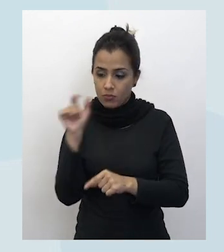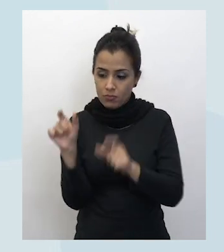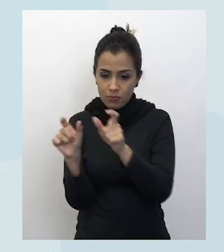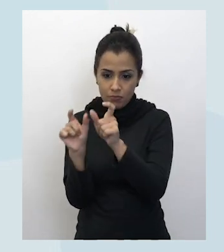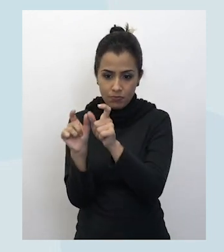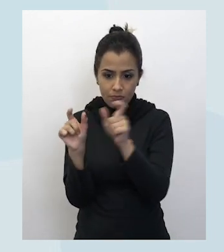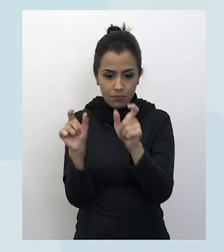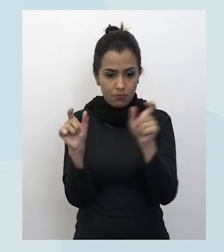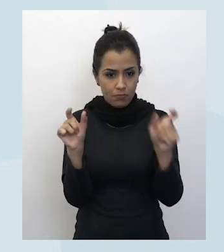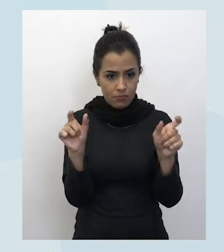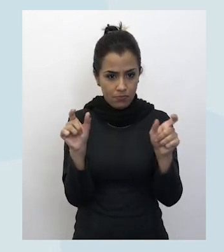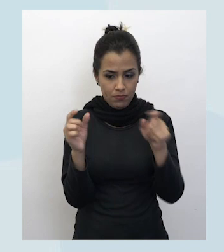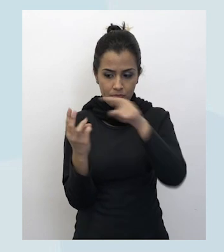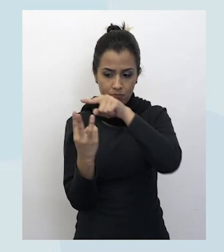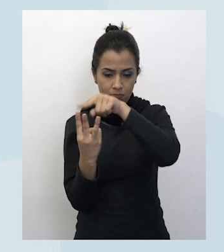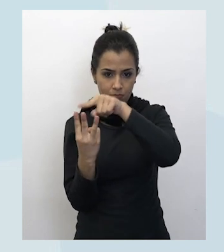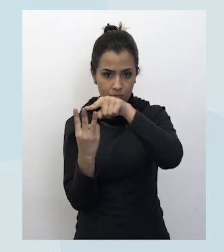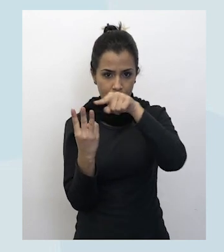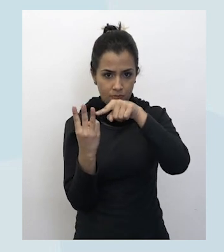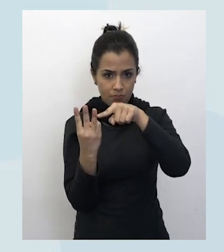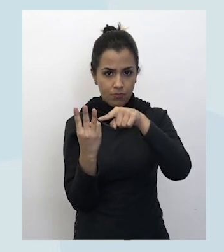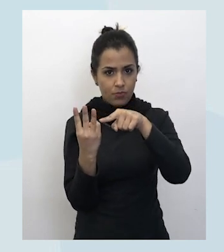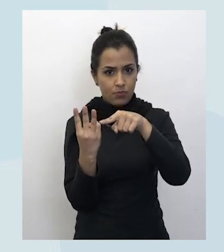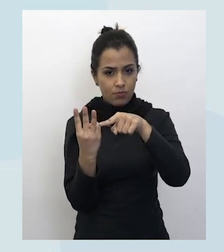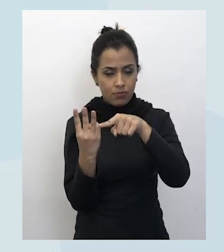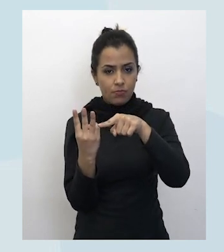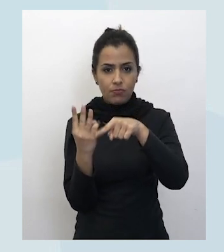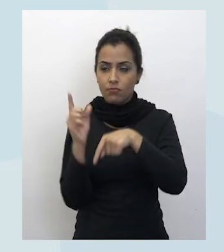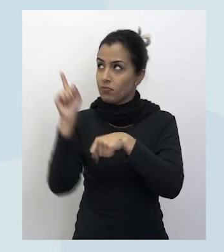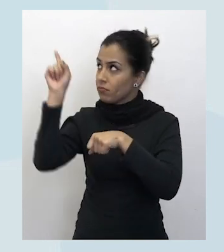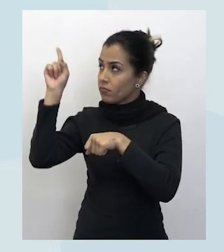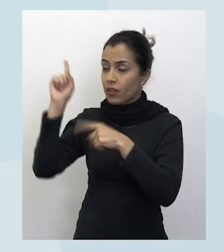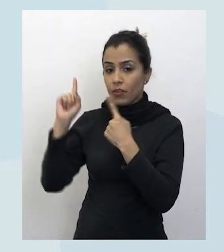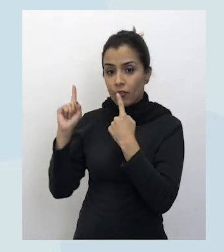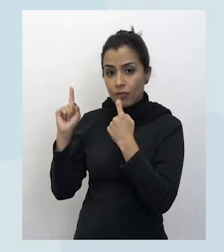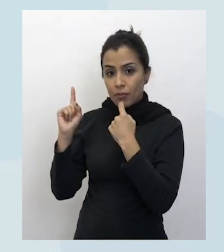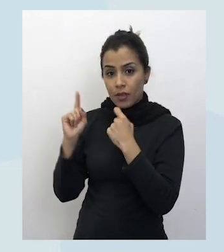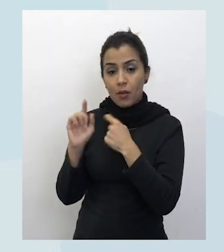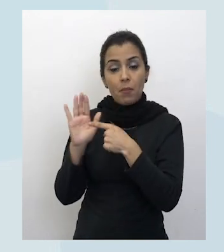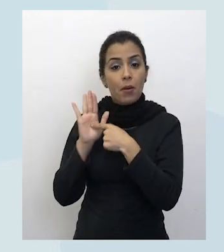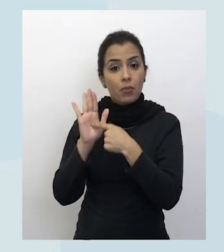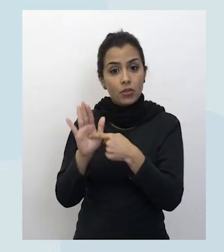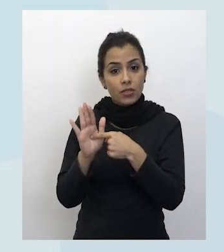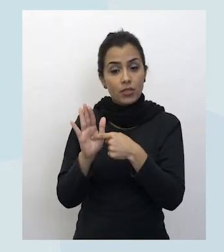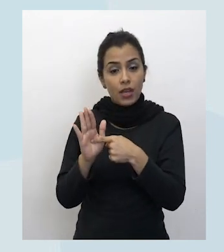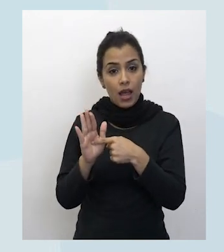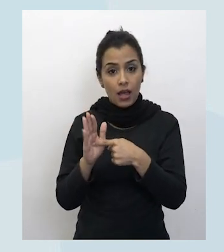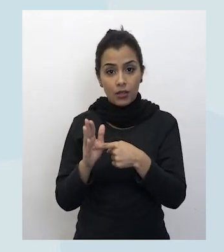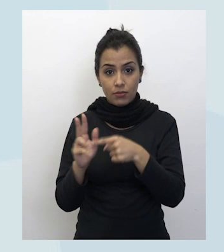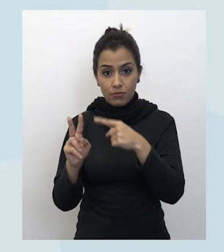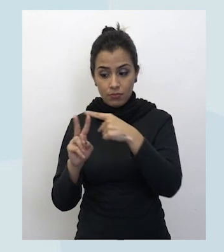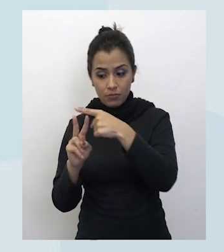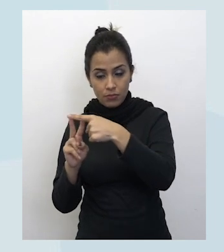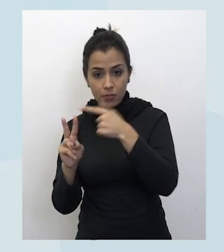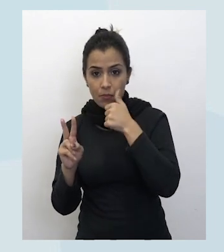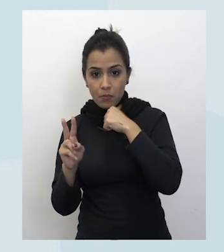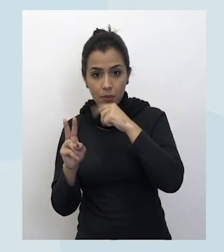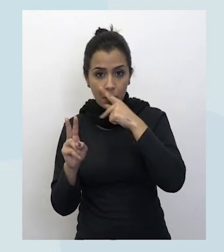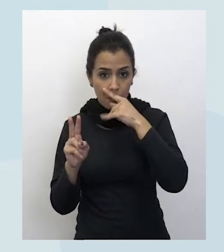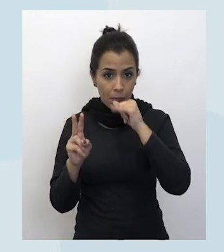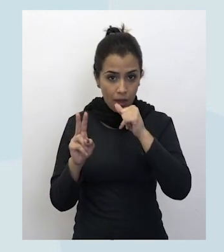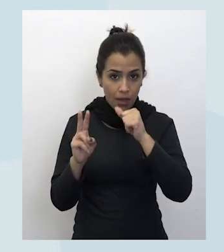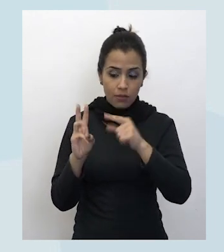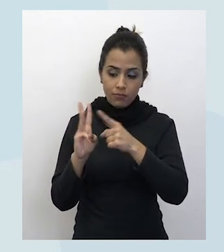coloque, então, a amostra dos pais e da criança, tudo bem? Pode passar o próximo slide, por